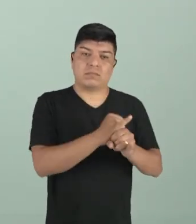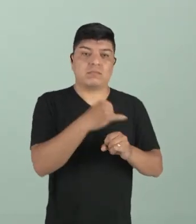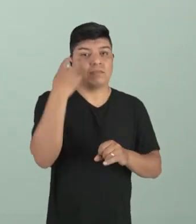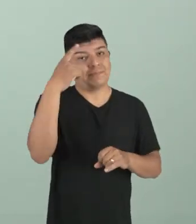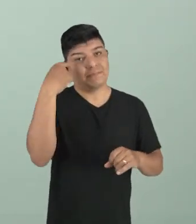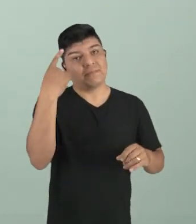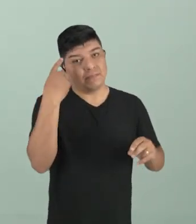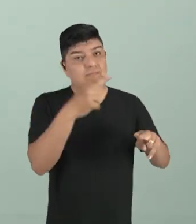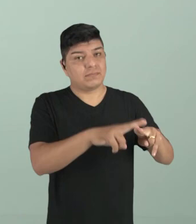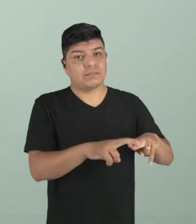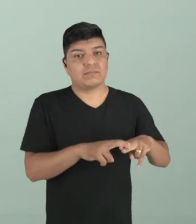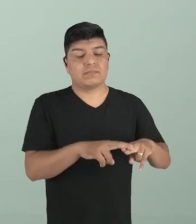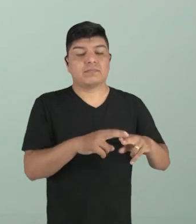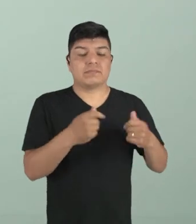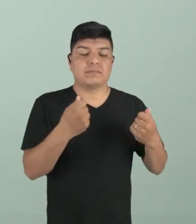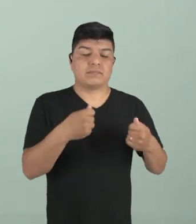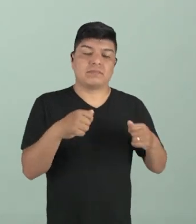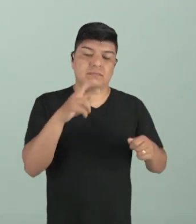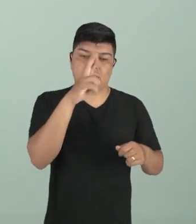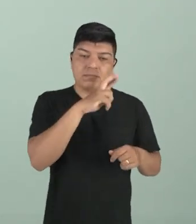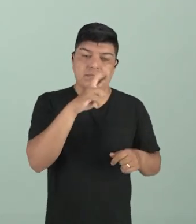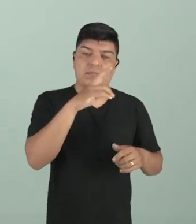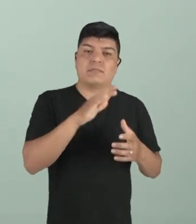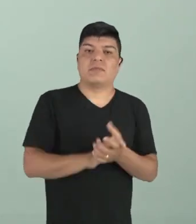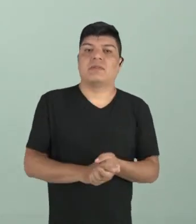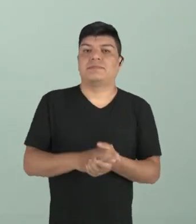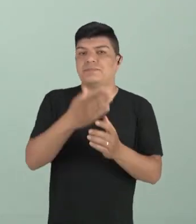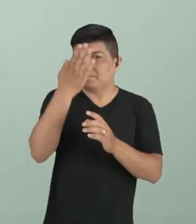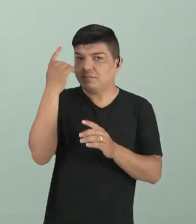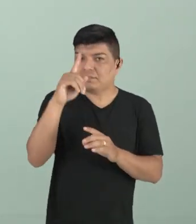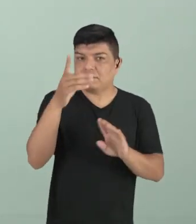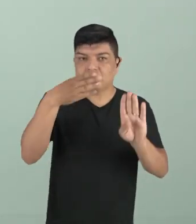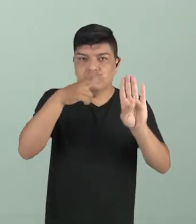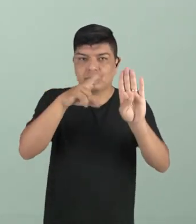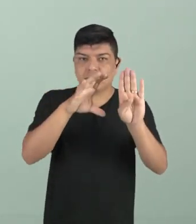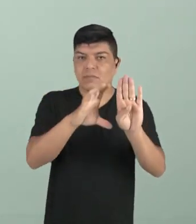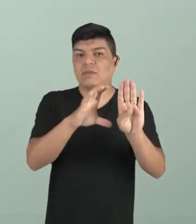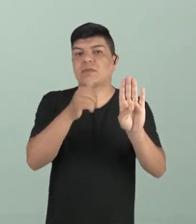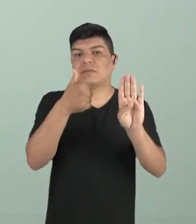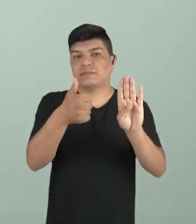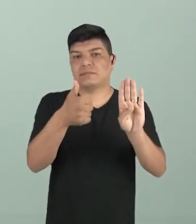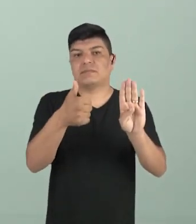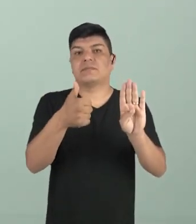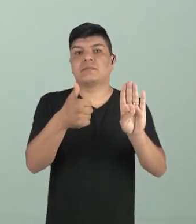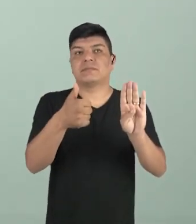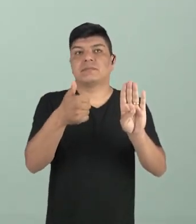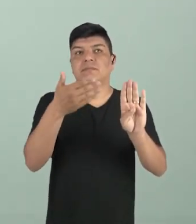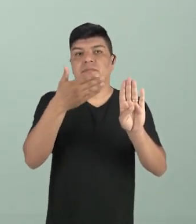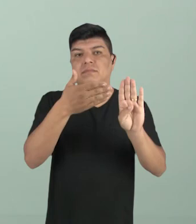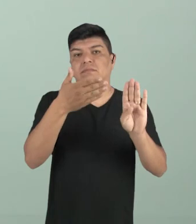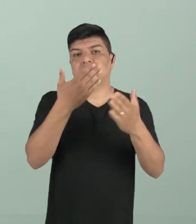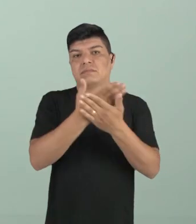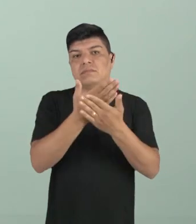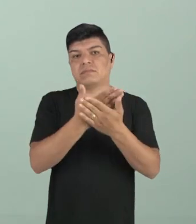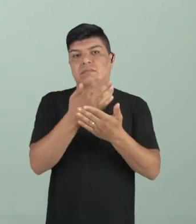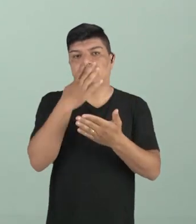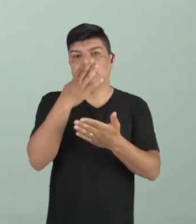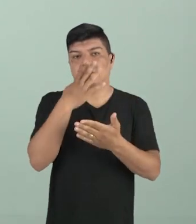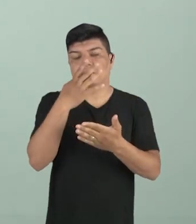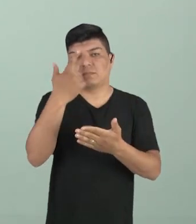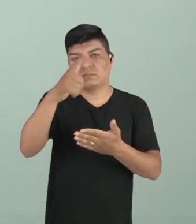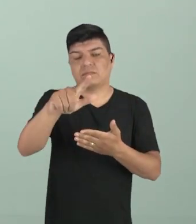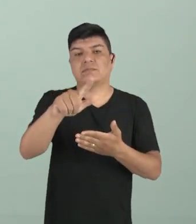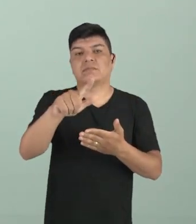língua espanhola. Então, vale a pena conferir. Não esqueçam de acessar o portal Eduque, tá? De rever essa aula,